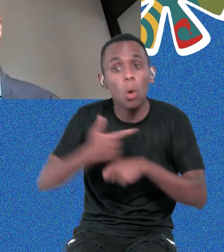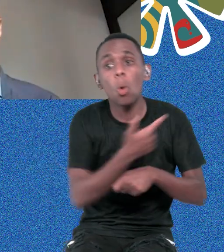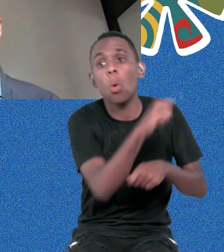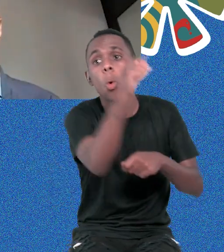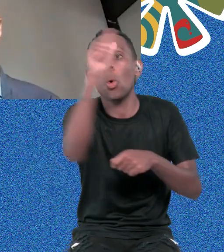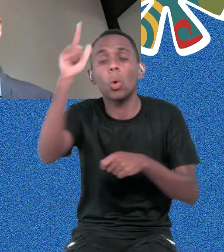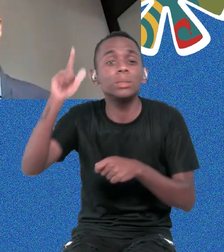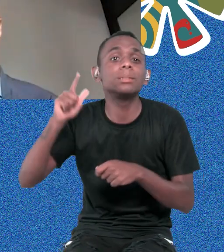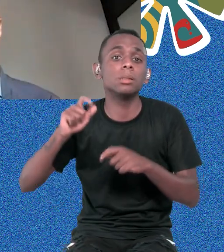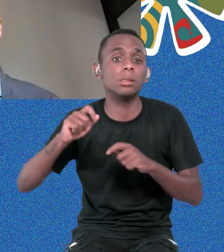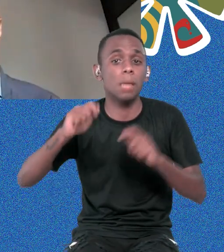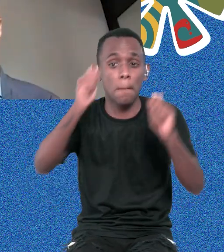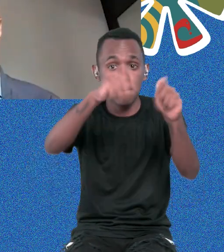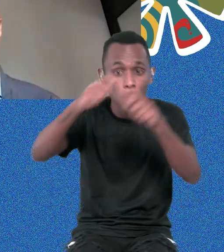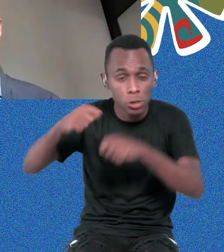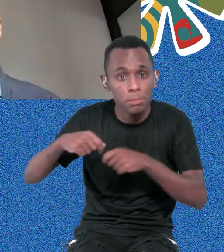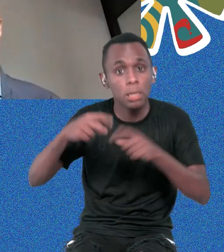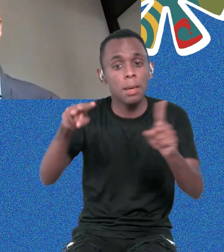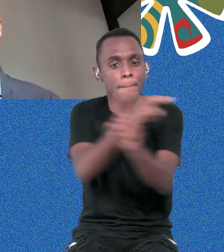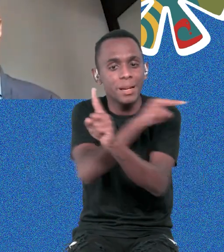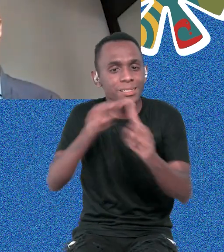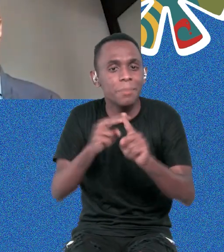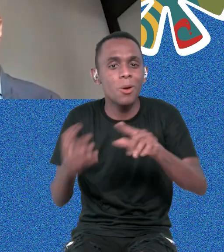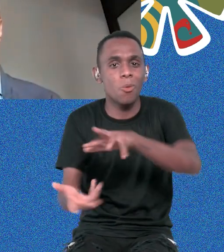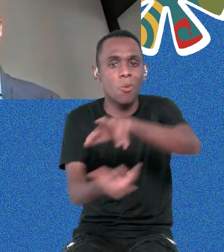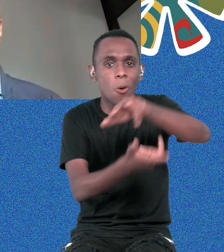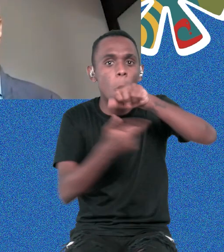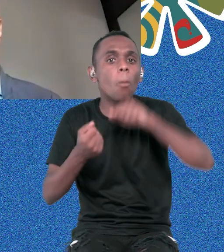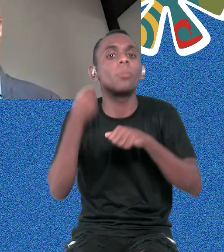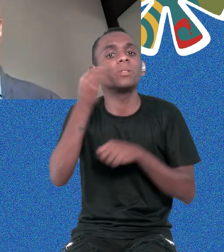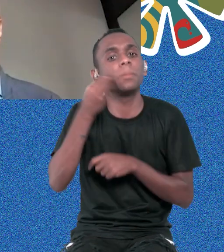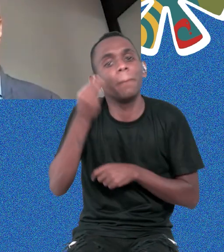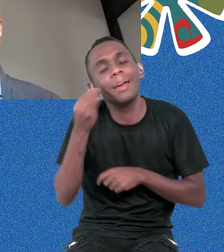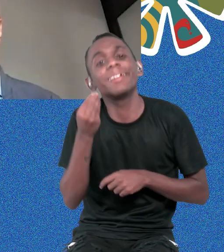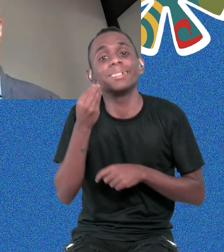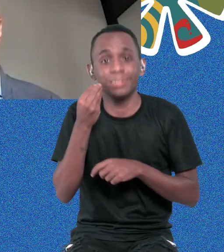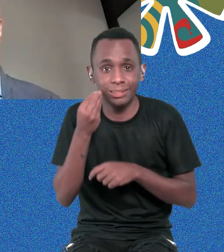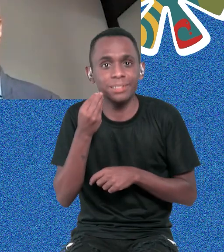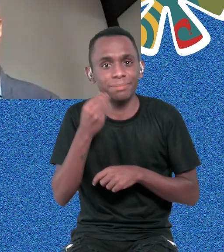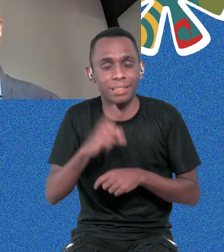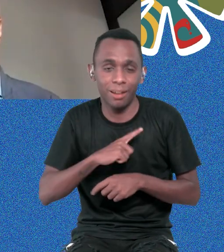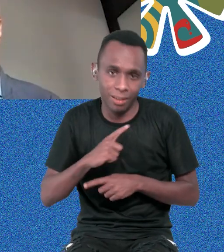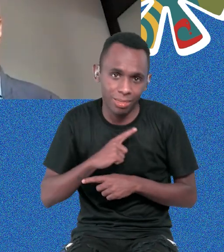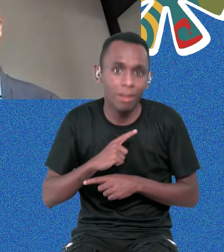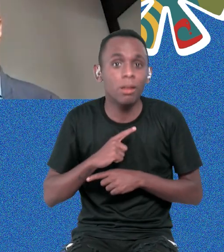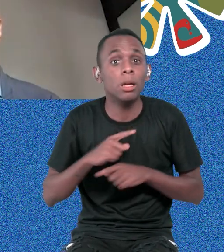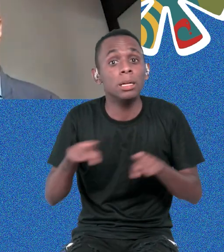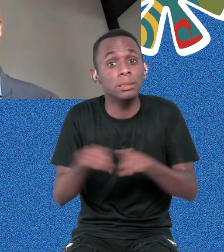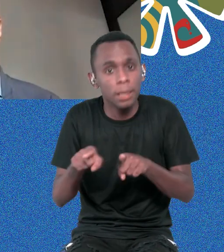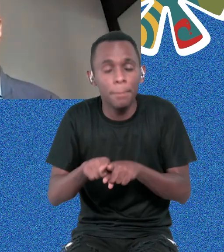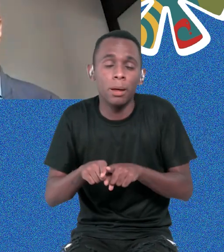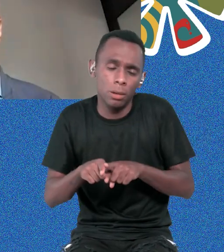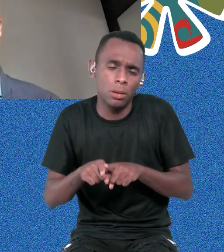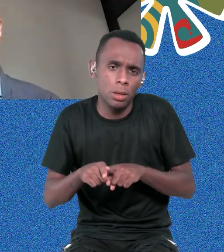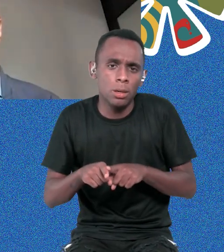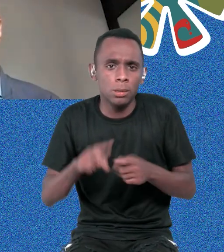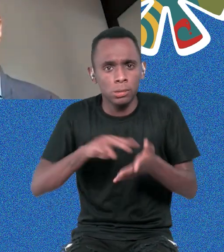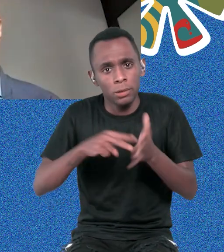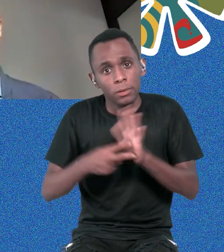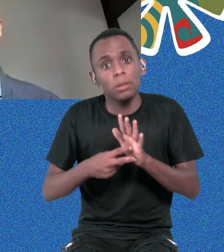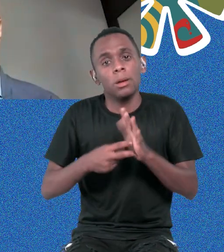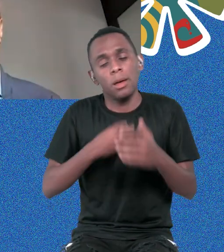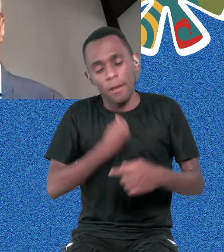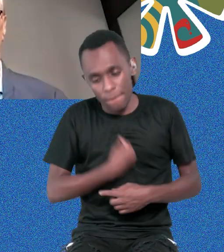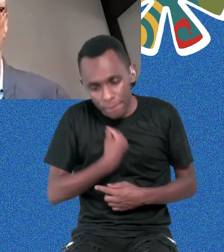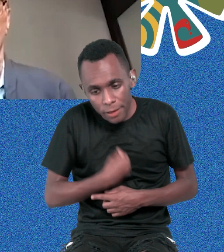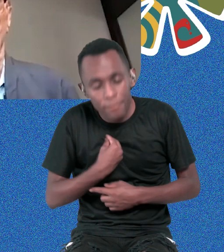outras matrizes e outras formas de conceber o mundo, de viver o mundo e de viver o seu